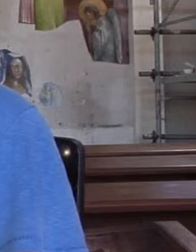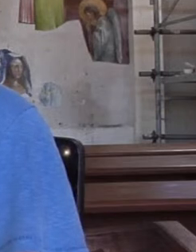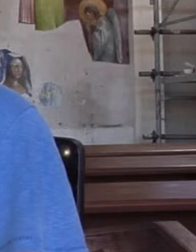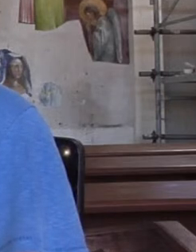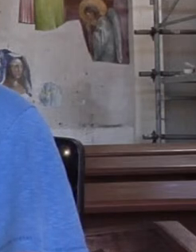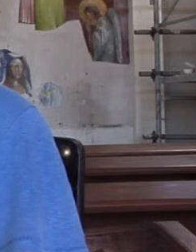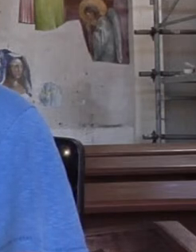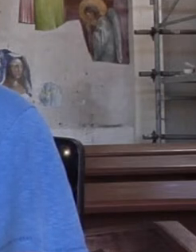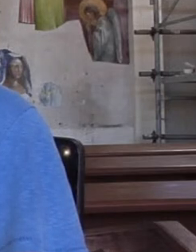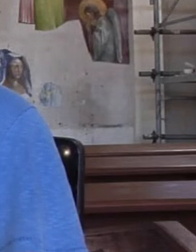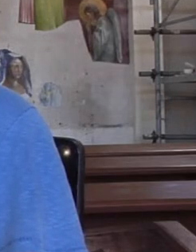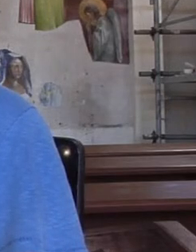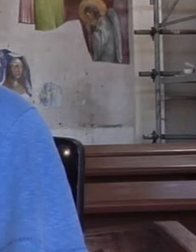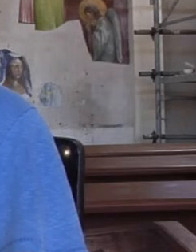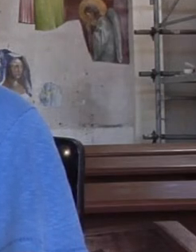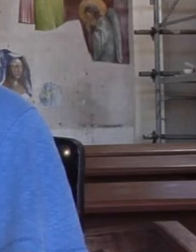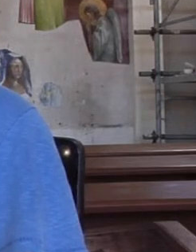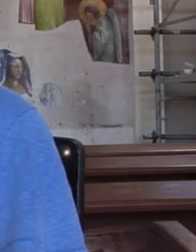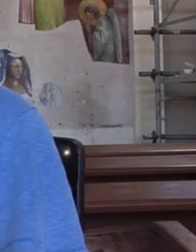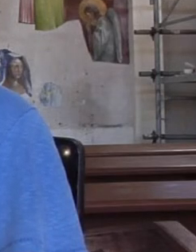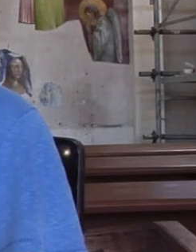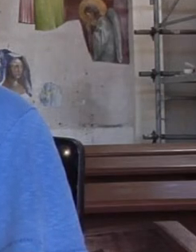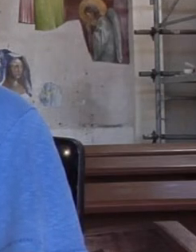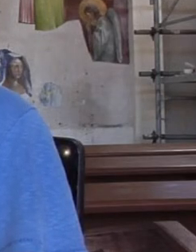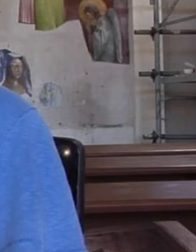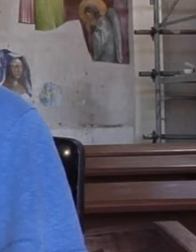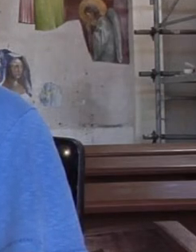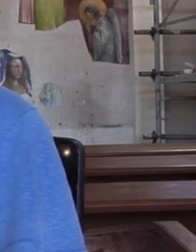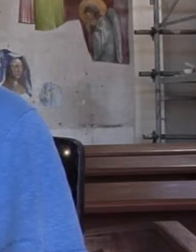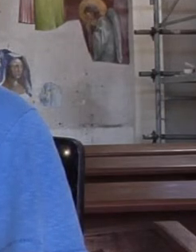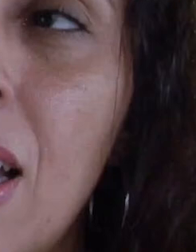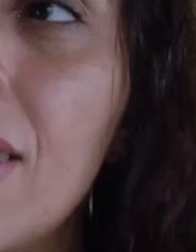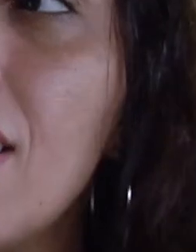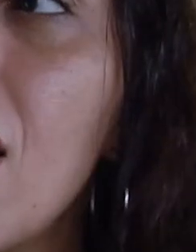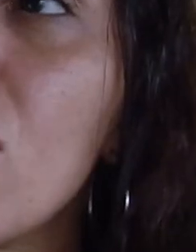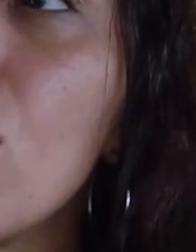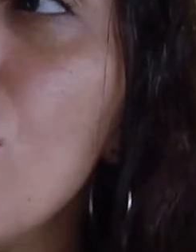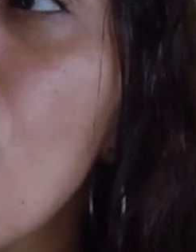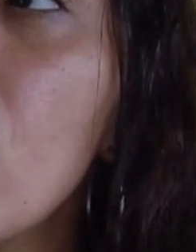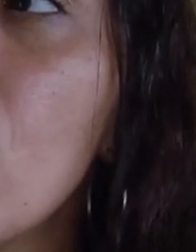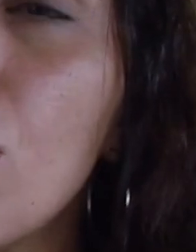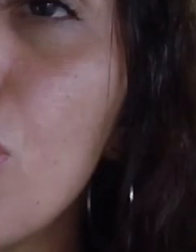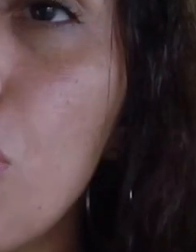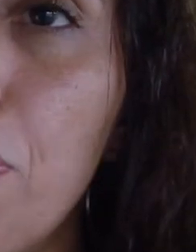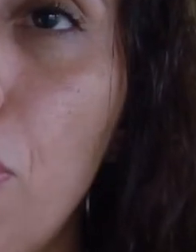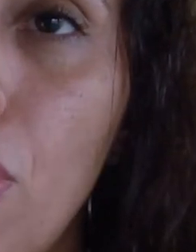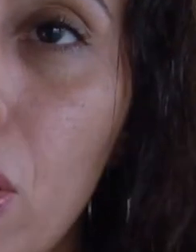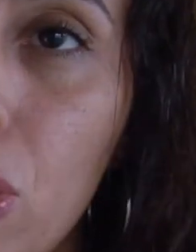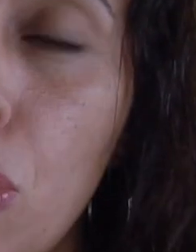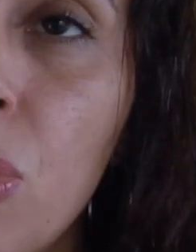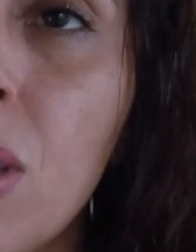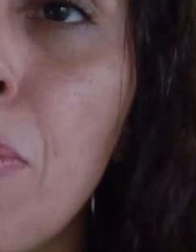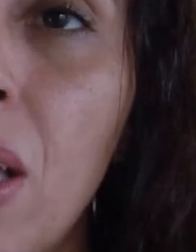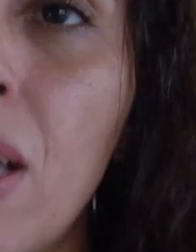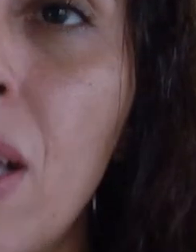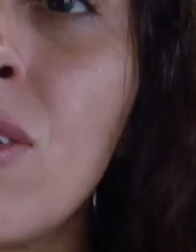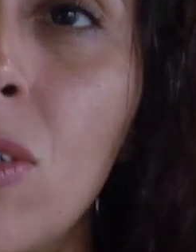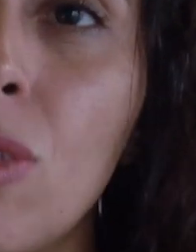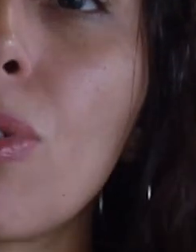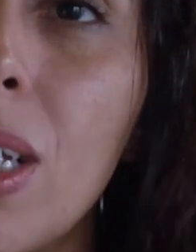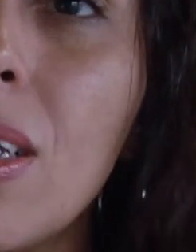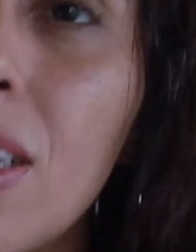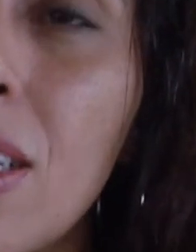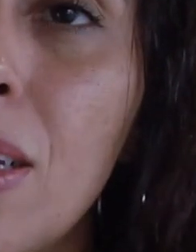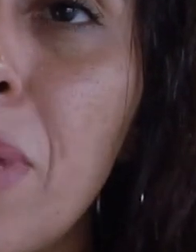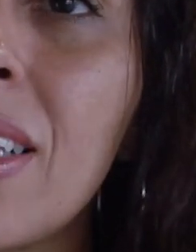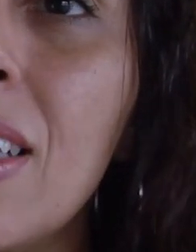esse sentido, né, maior. Ele se relaciona com o suporte, com os ambientes aos quais ele